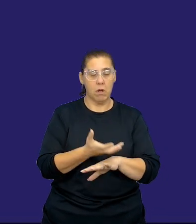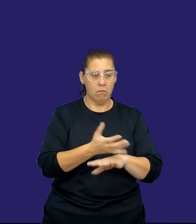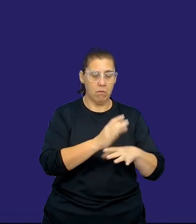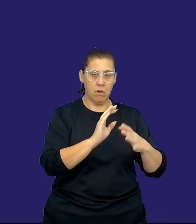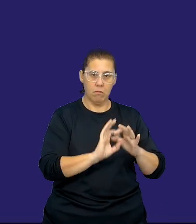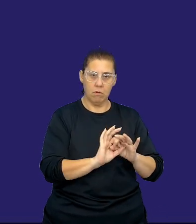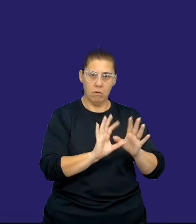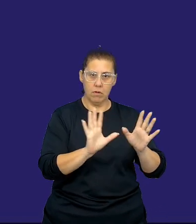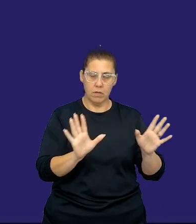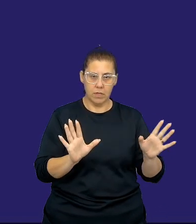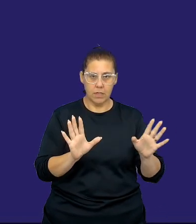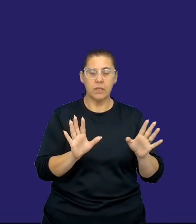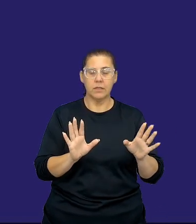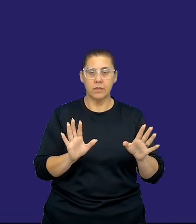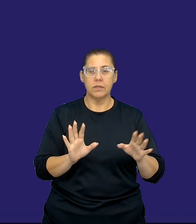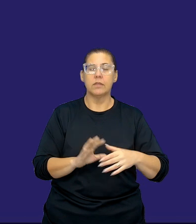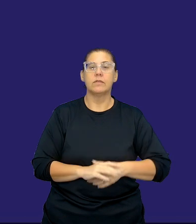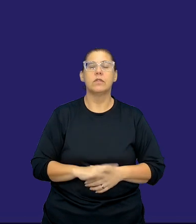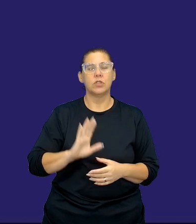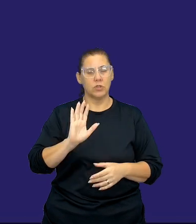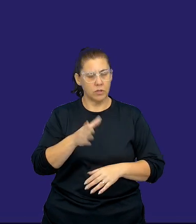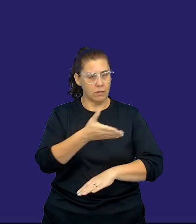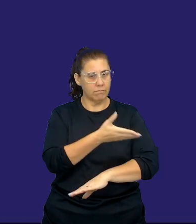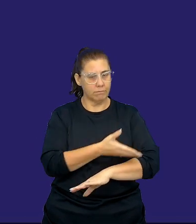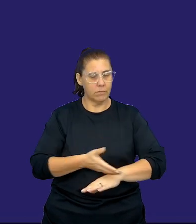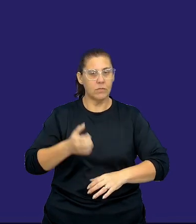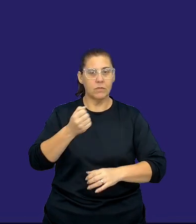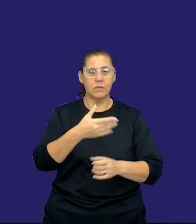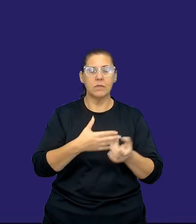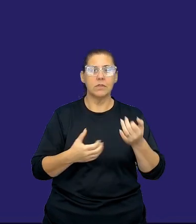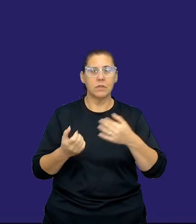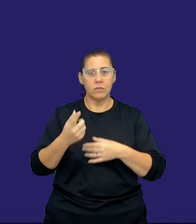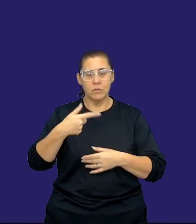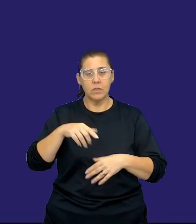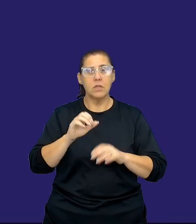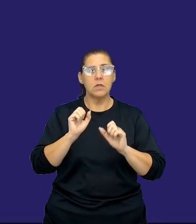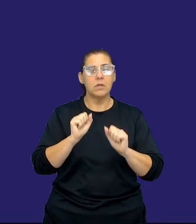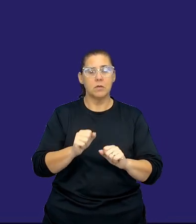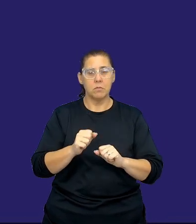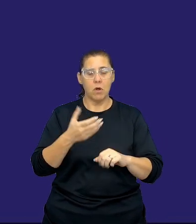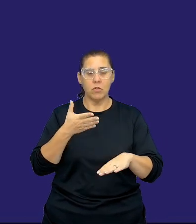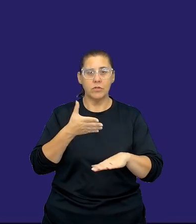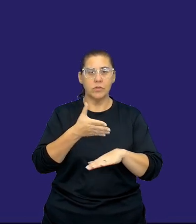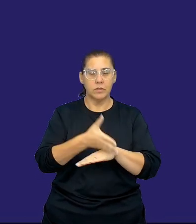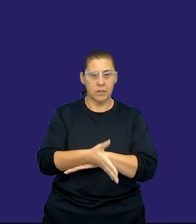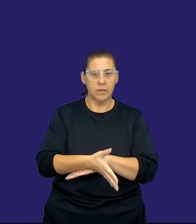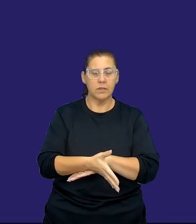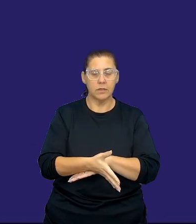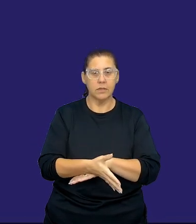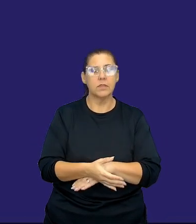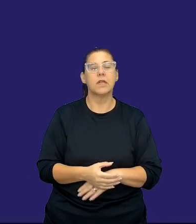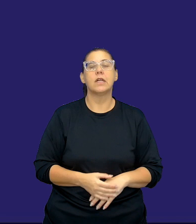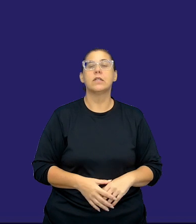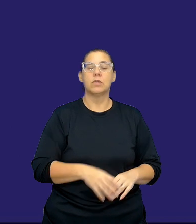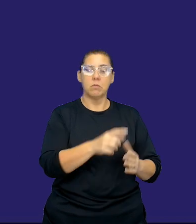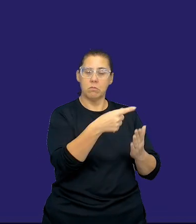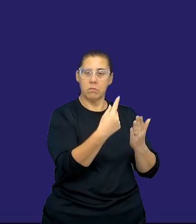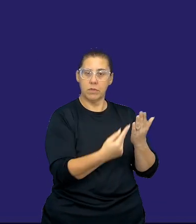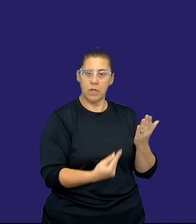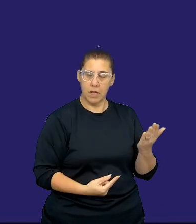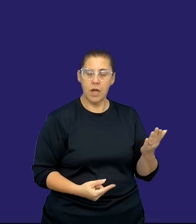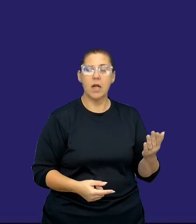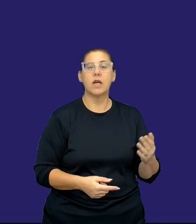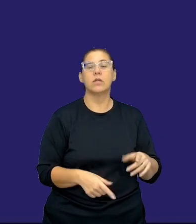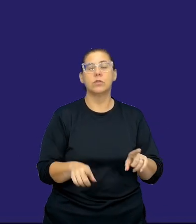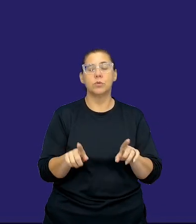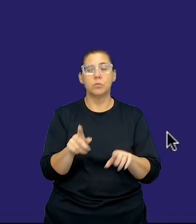quem já nos acompanha há mais tempo já está acostumado com esse slide, vocês podem acessar os materiais, né, tanto o caderno do professor quanto o